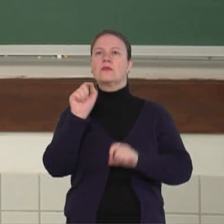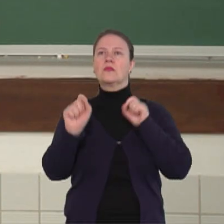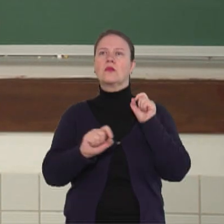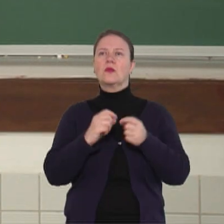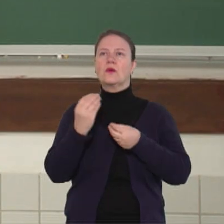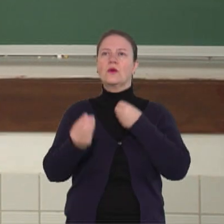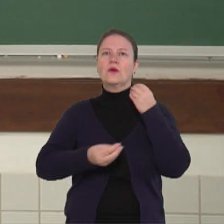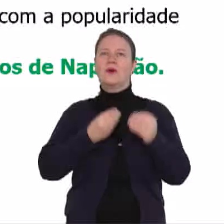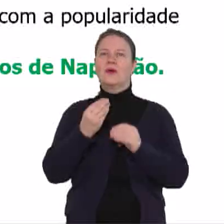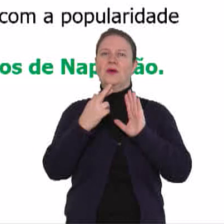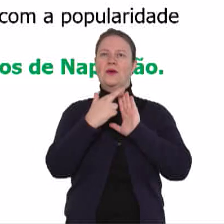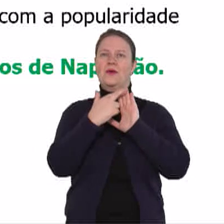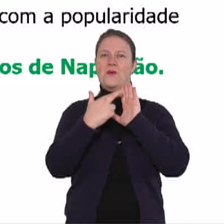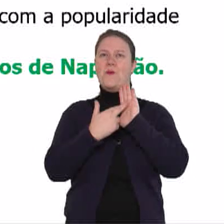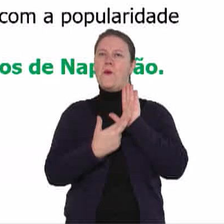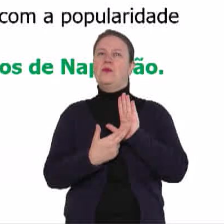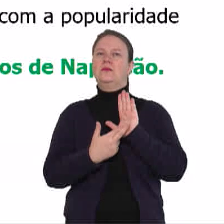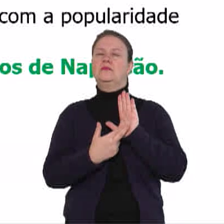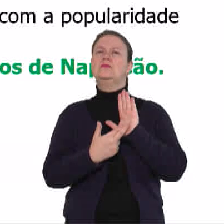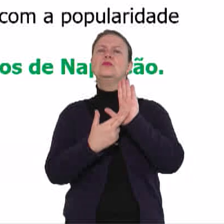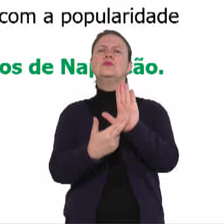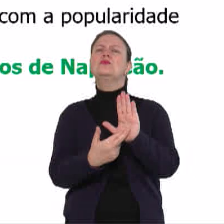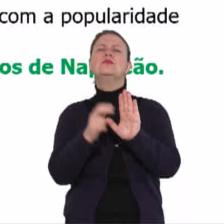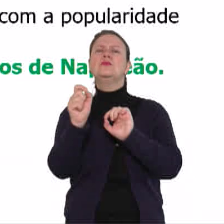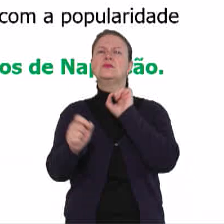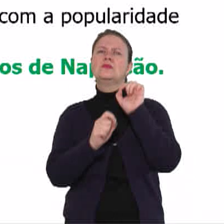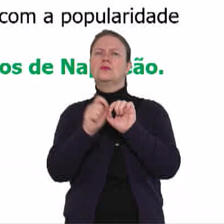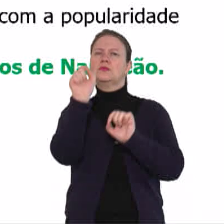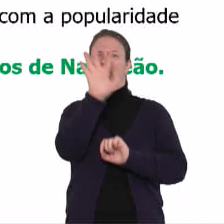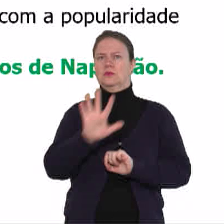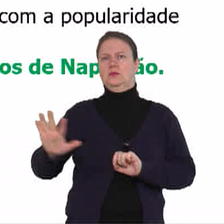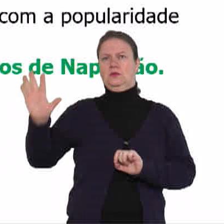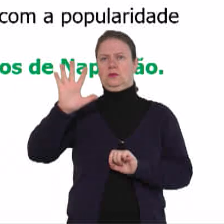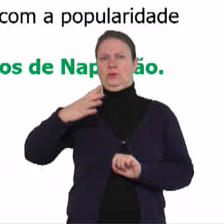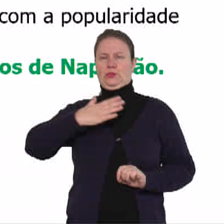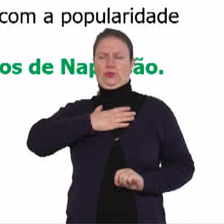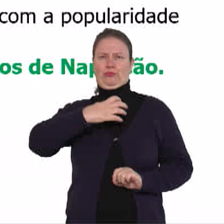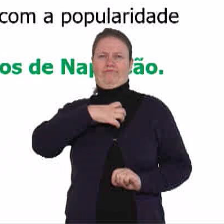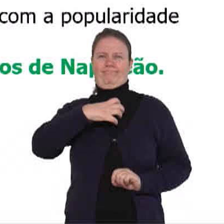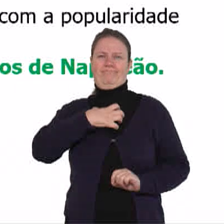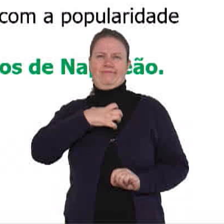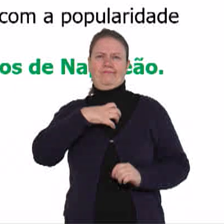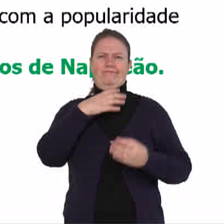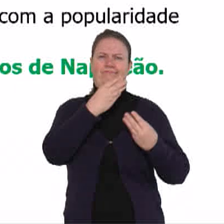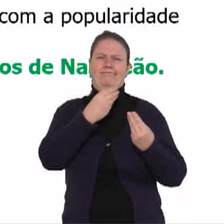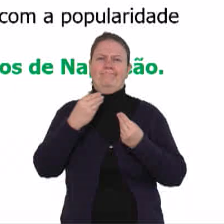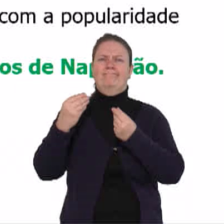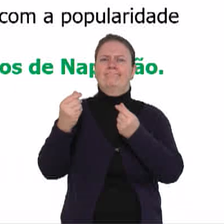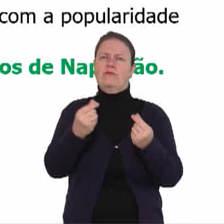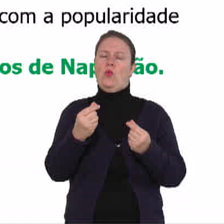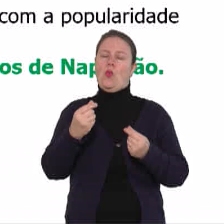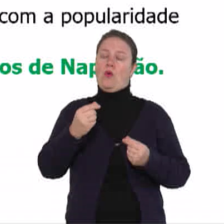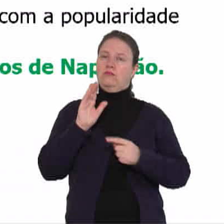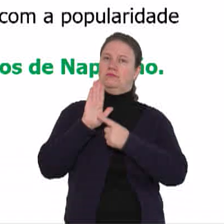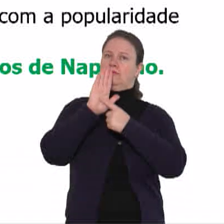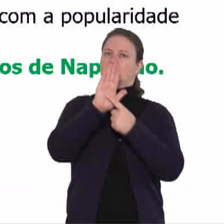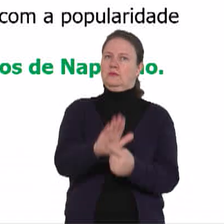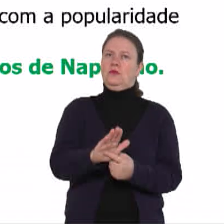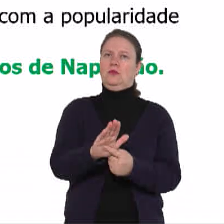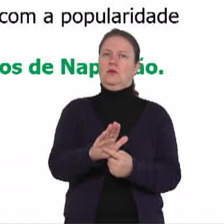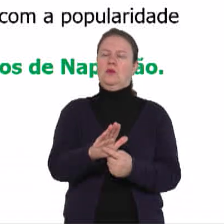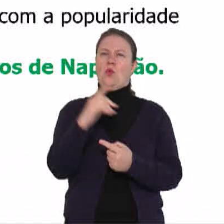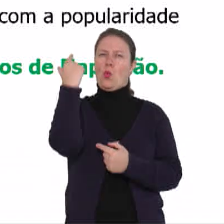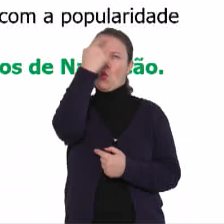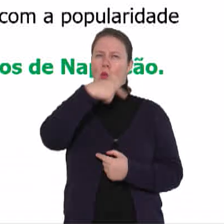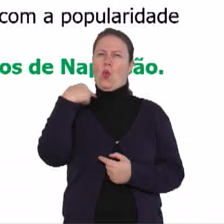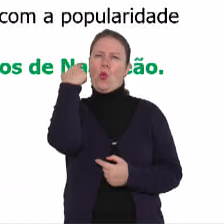Como Napoleão é retratado na pintura? Então, na pintura, Napoleão é retratado de uma forma luxuosa, representando alguém valente, com expressão no